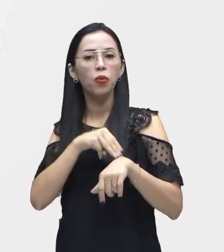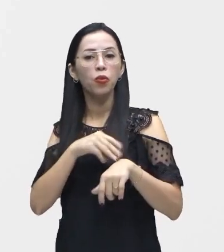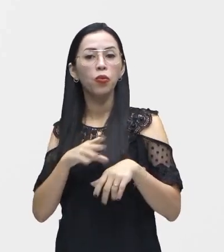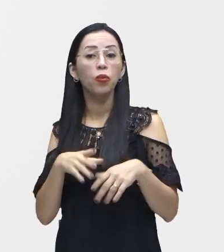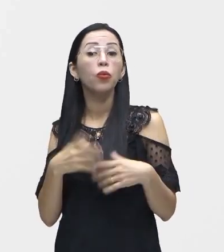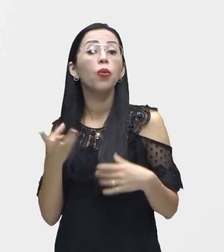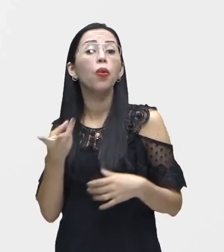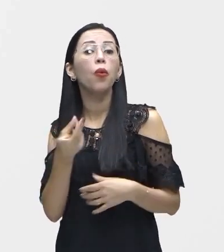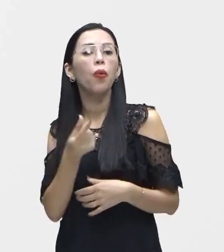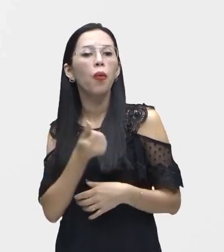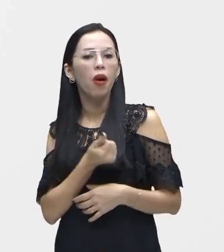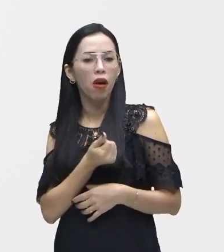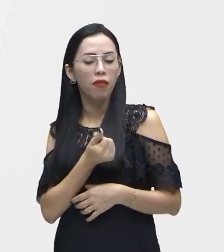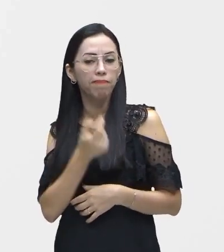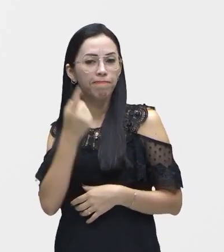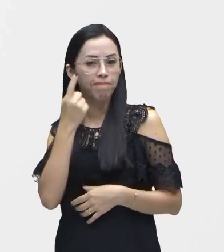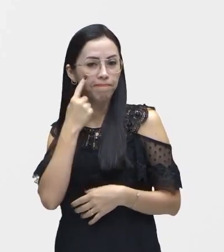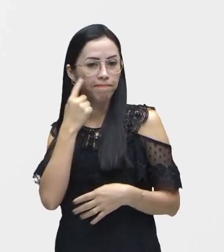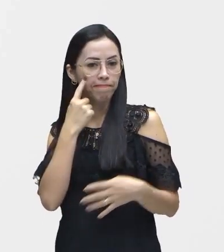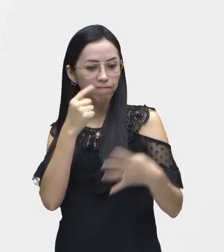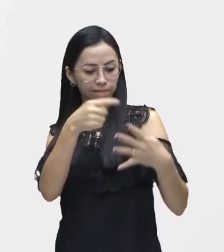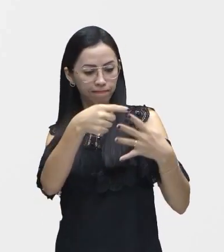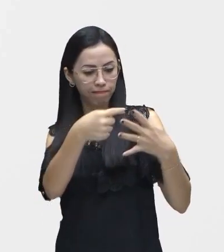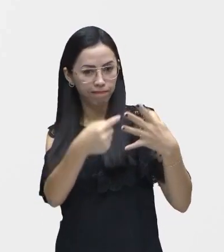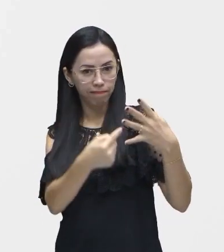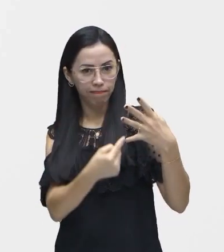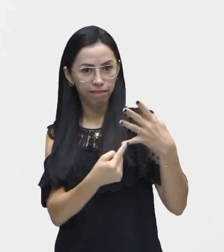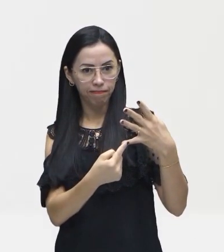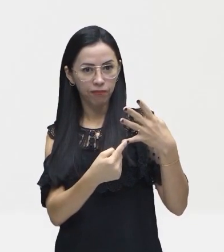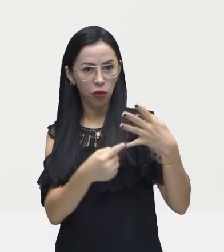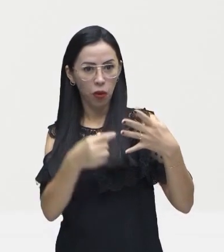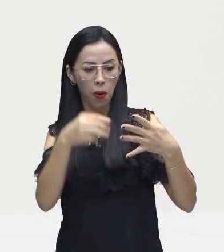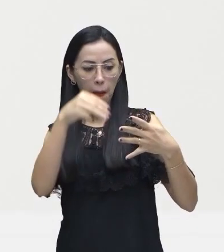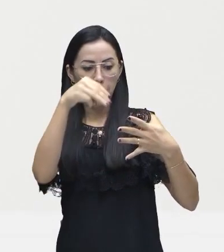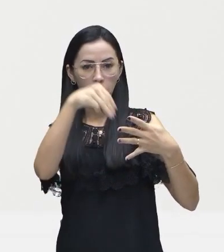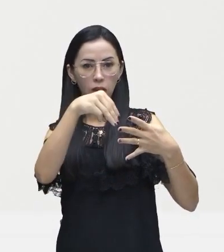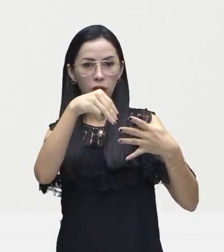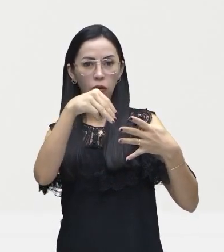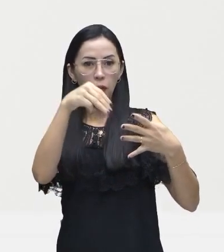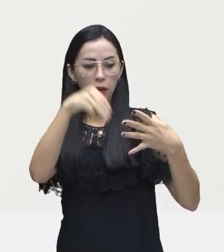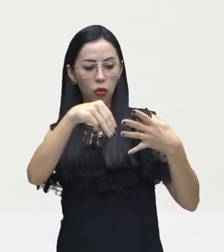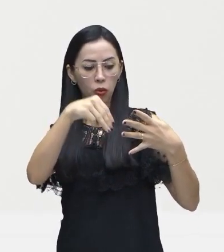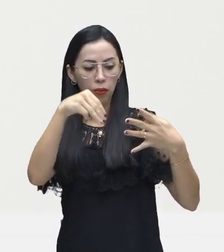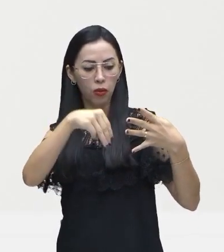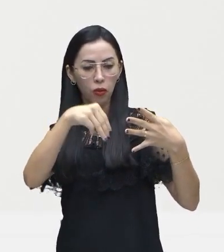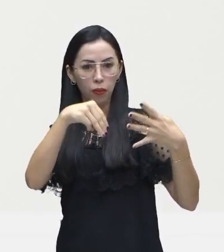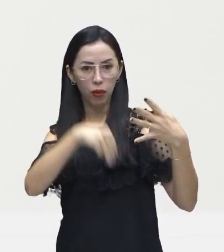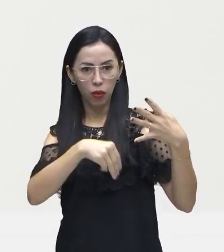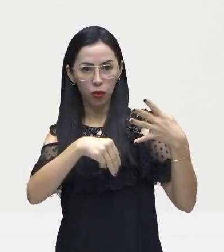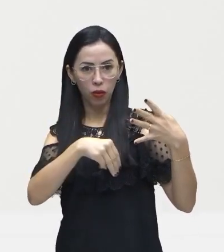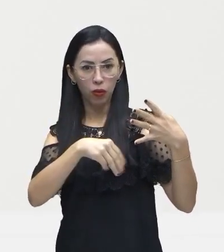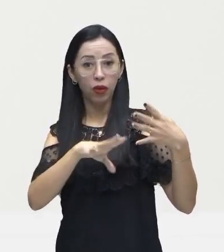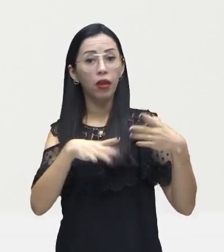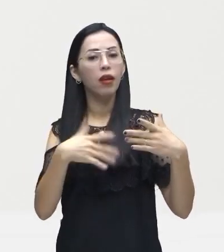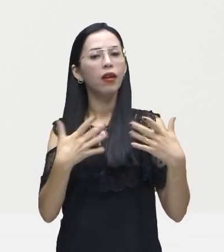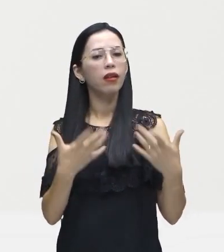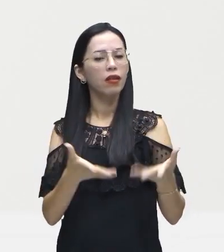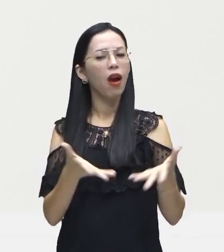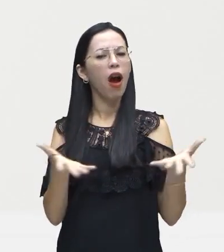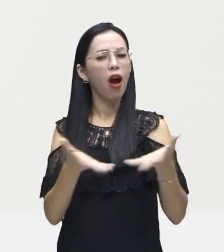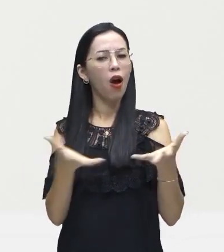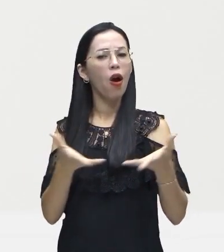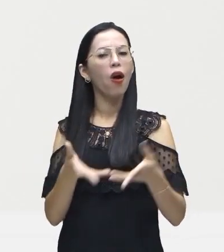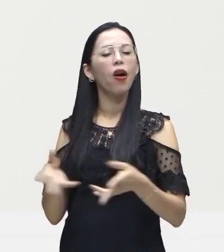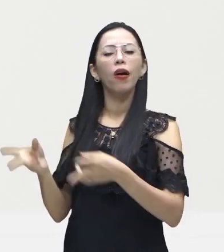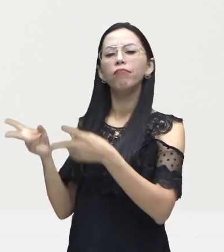Em minutos. Não é verdade? Ó, minutos, minutos, minutos, minutos. Então eu já sei que eu tenho que